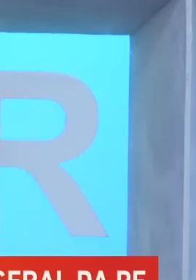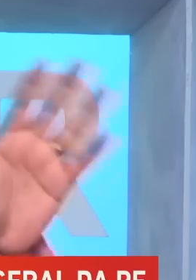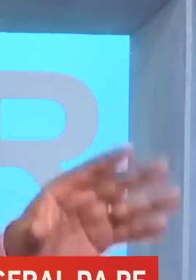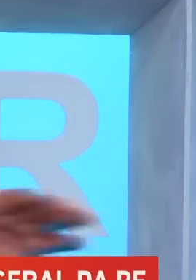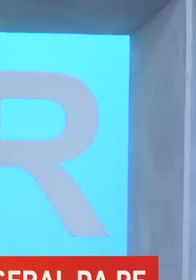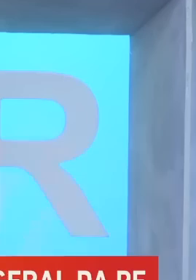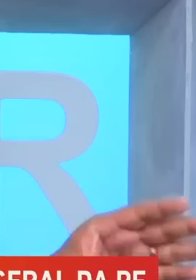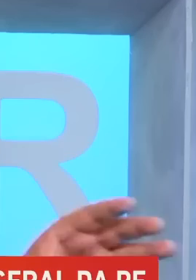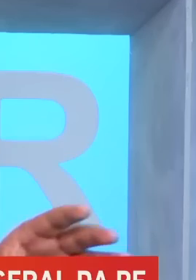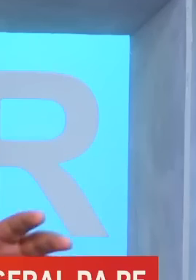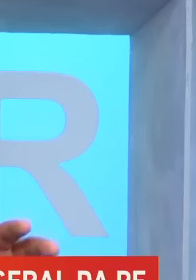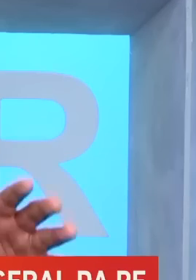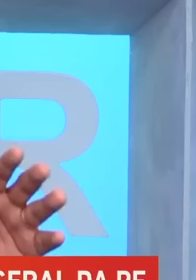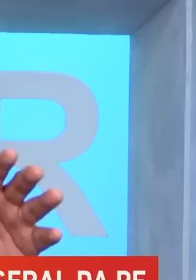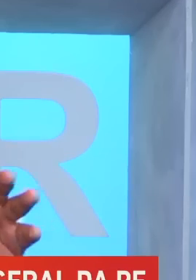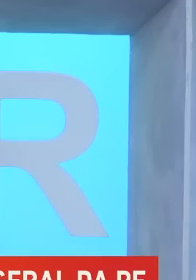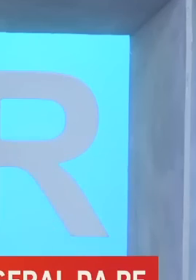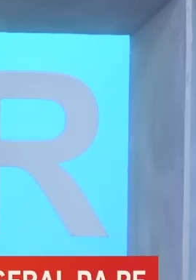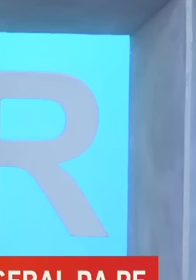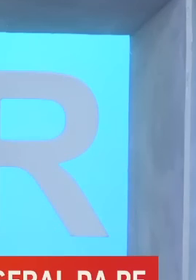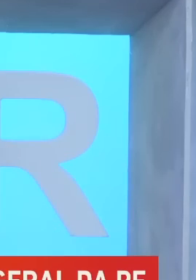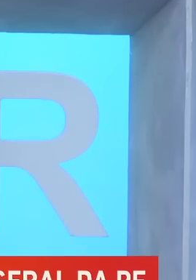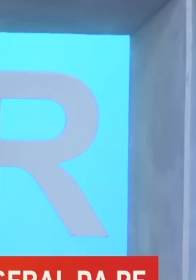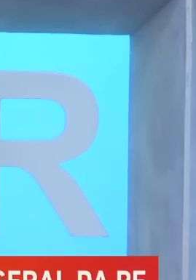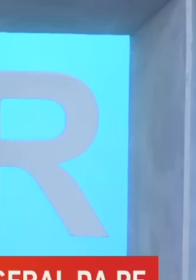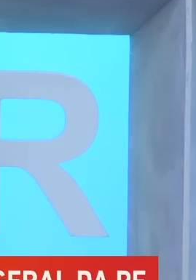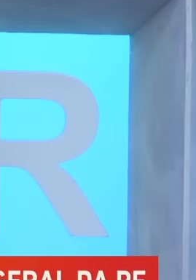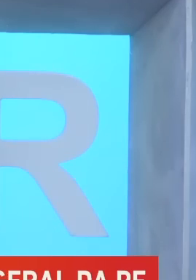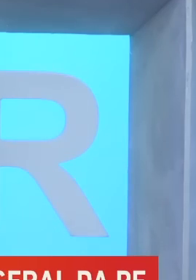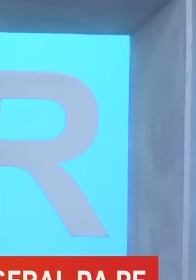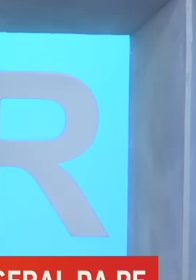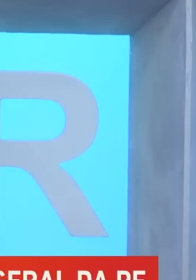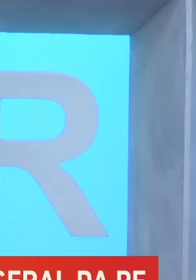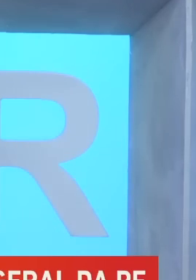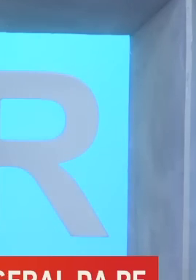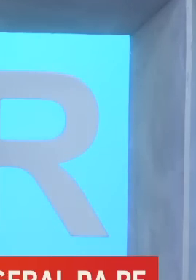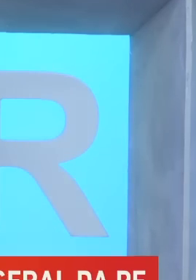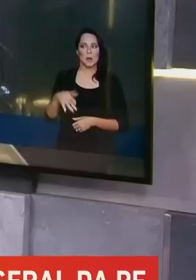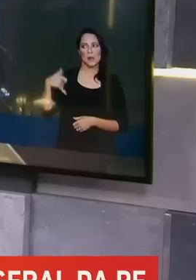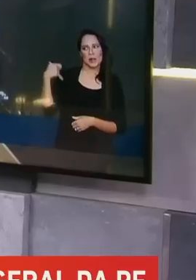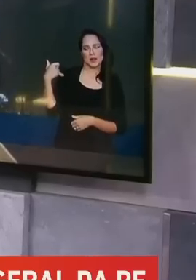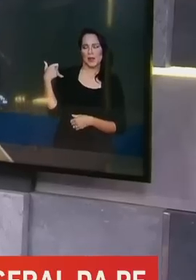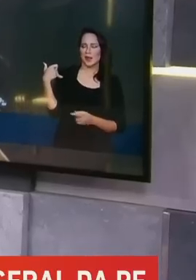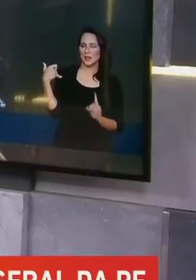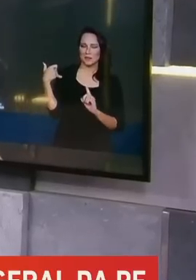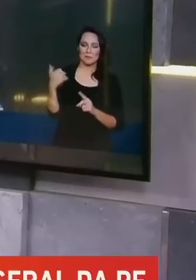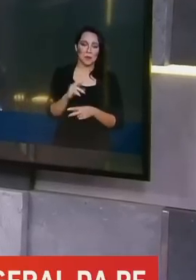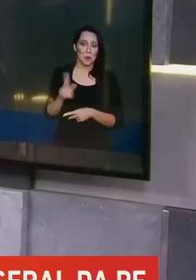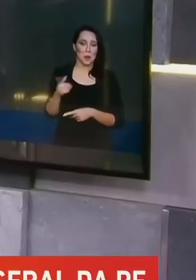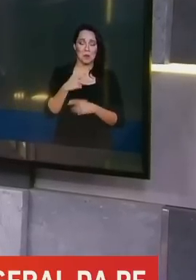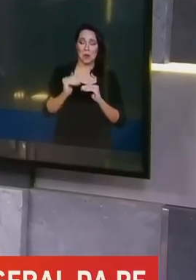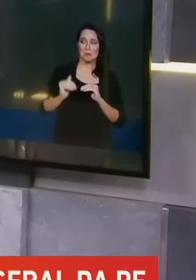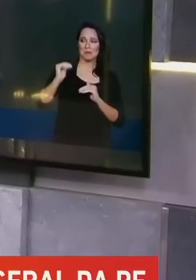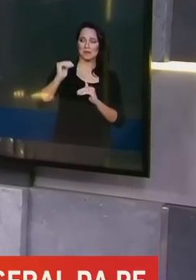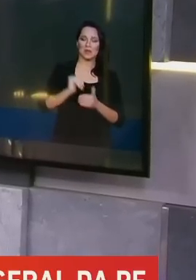abominar vamos repudiar e não vamos deixar barato esse esse negócio aí Escuta desculpe interrompelo nosso vamos agora